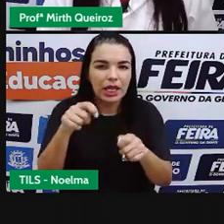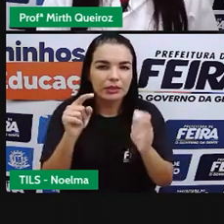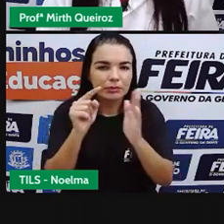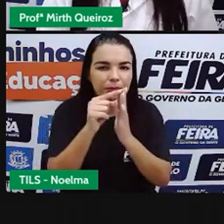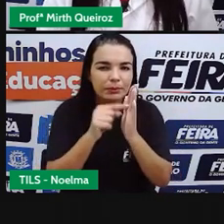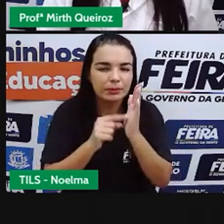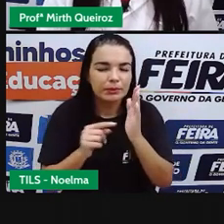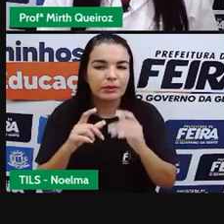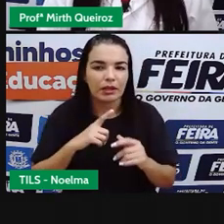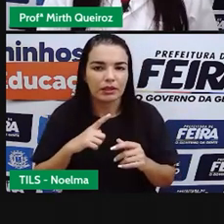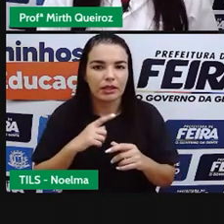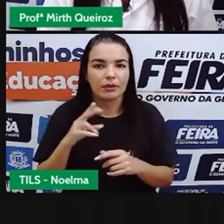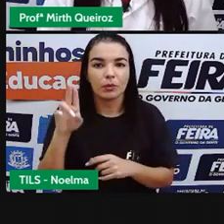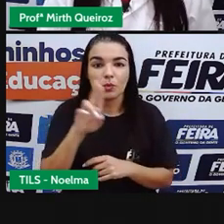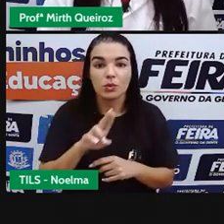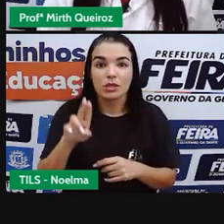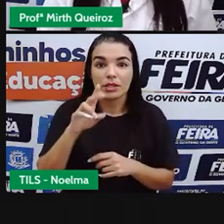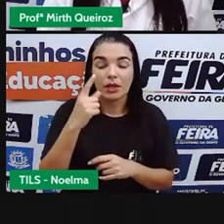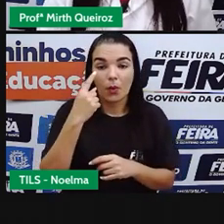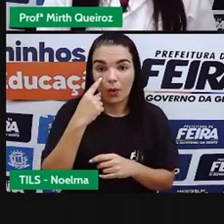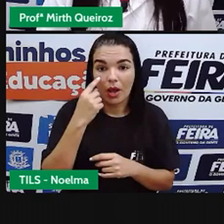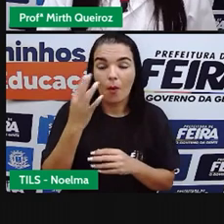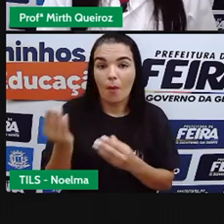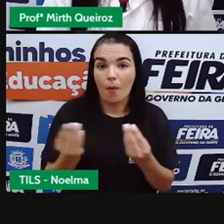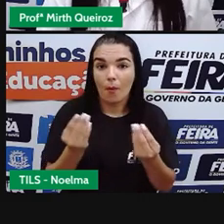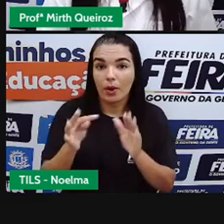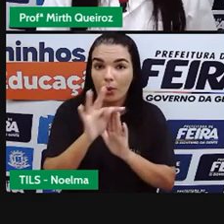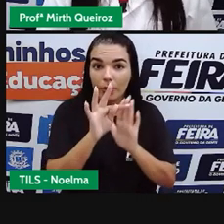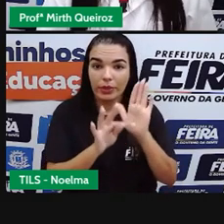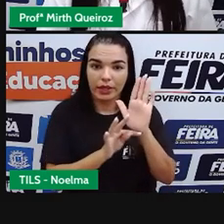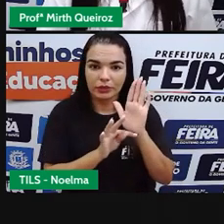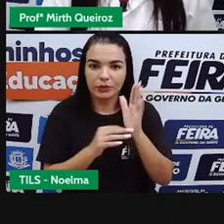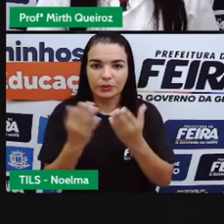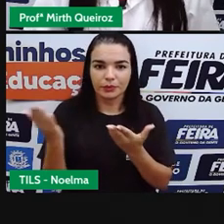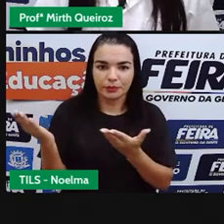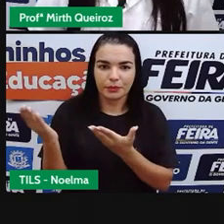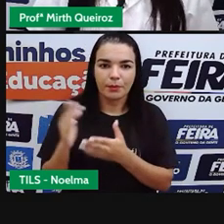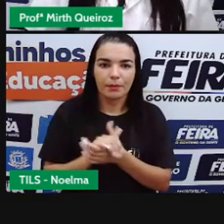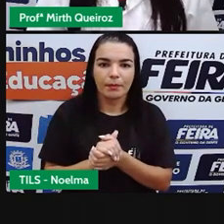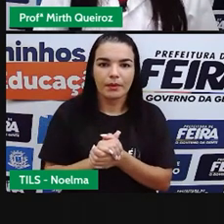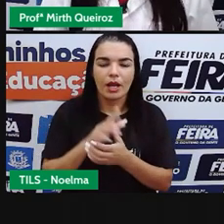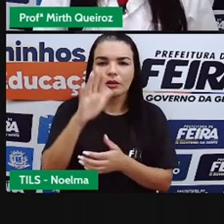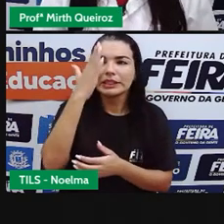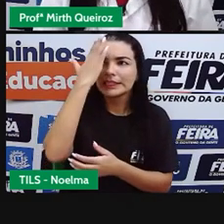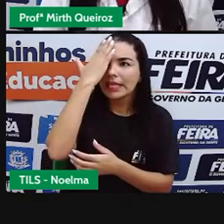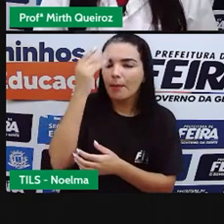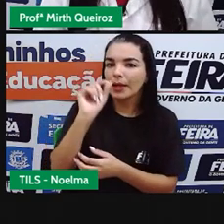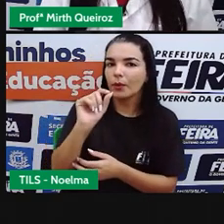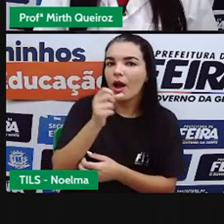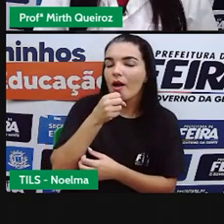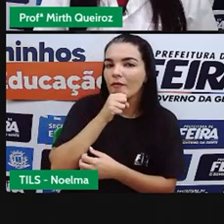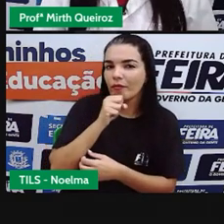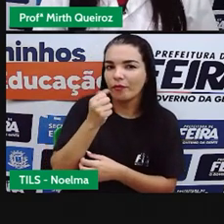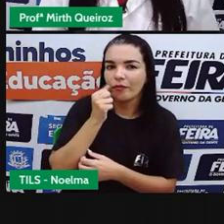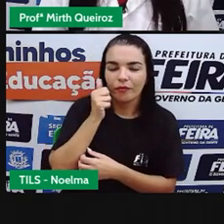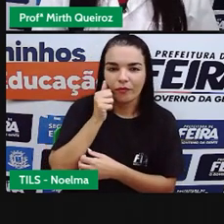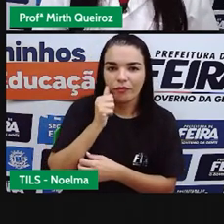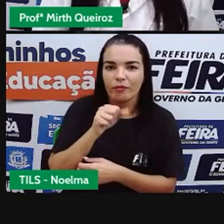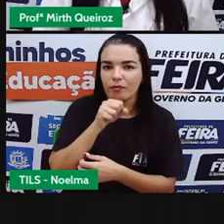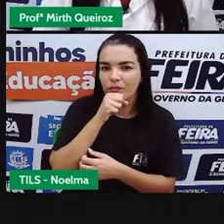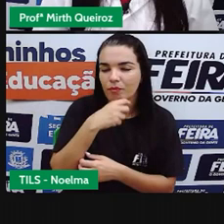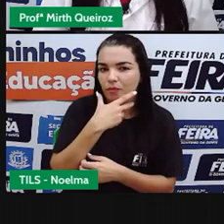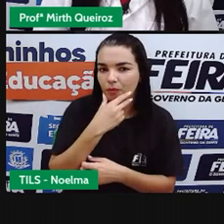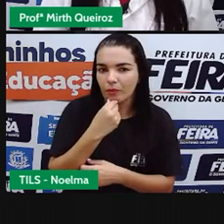utilização. Vamos começar lendo um texto narrativo. O saber dos avós.